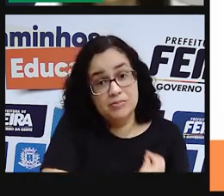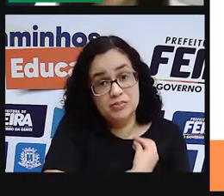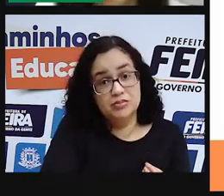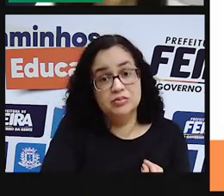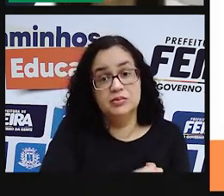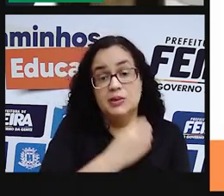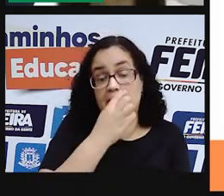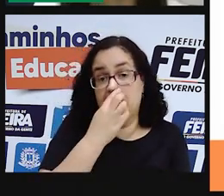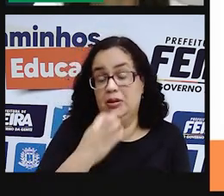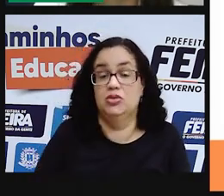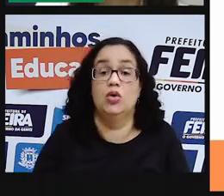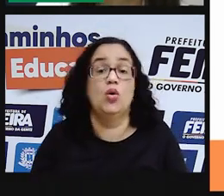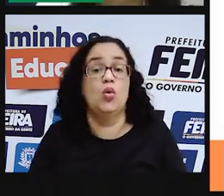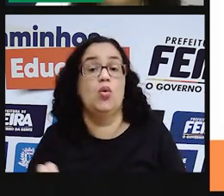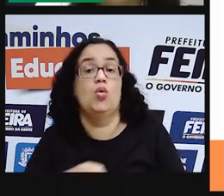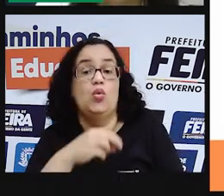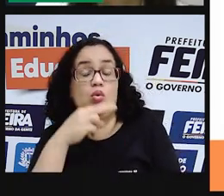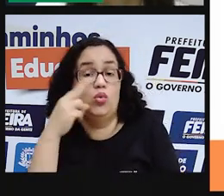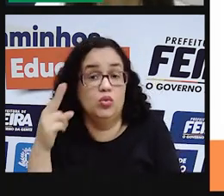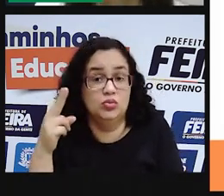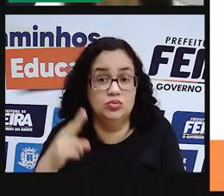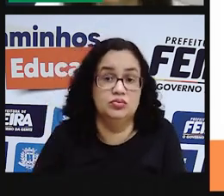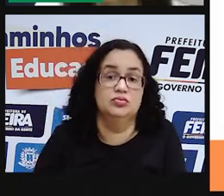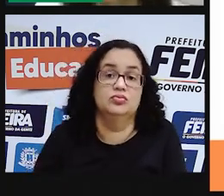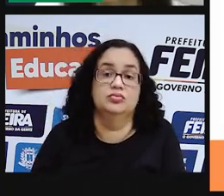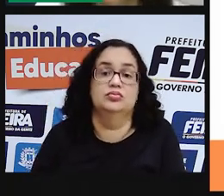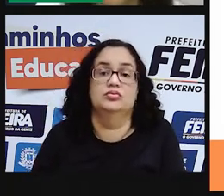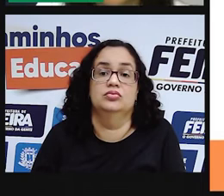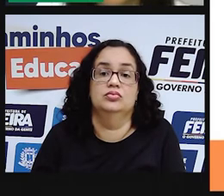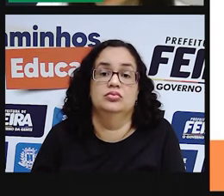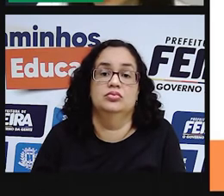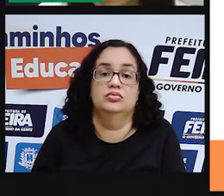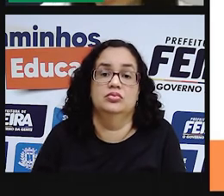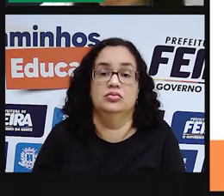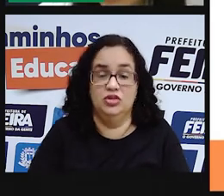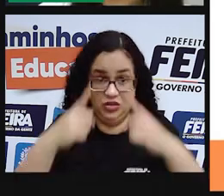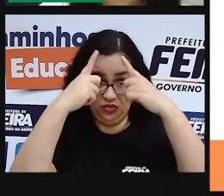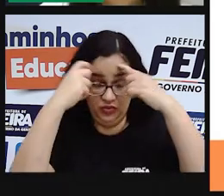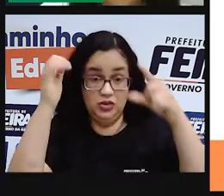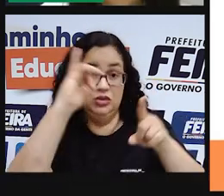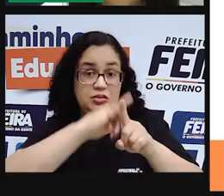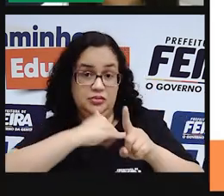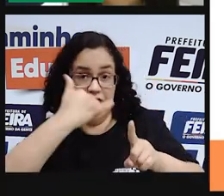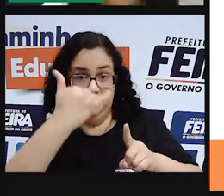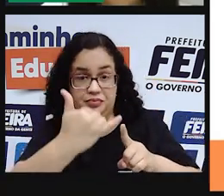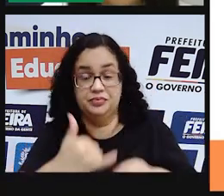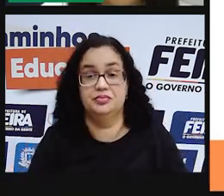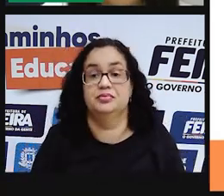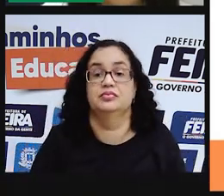ser autor, ou então por ser vítima dessa ação violenta que é o bullying.